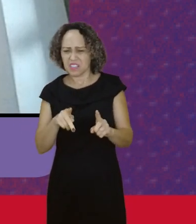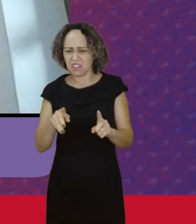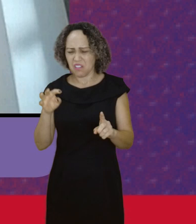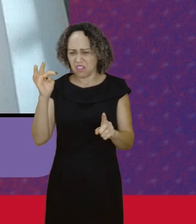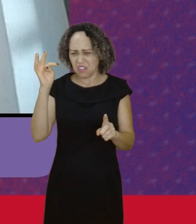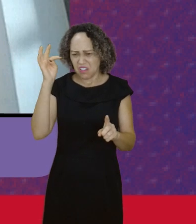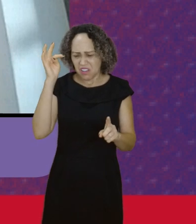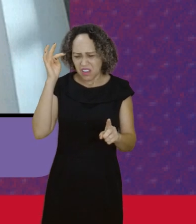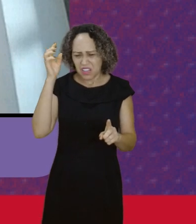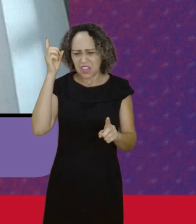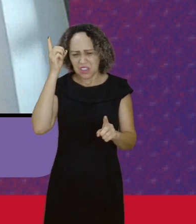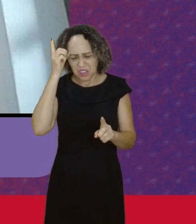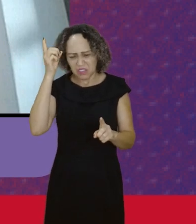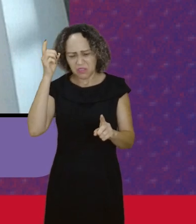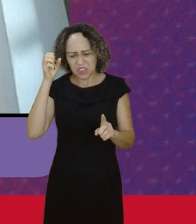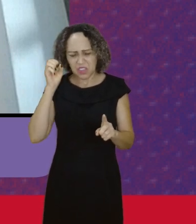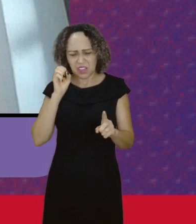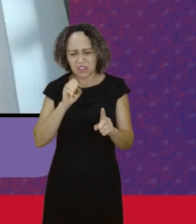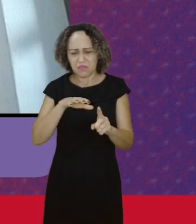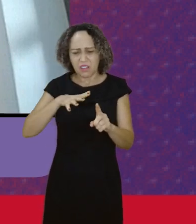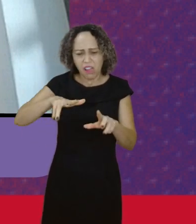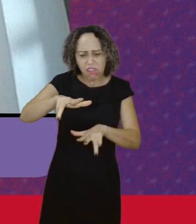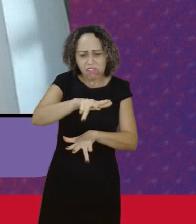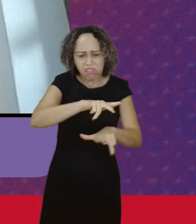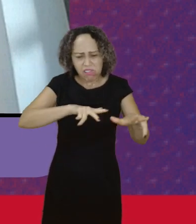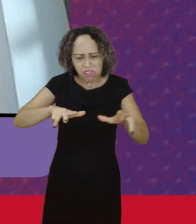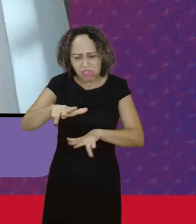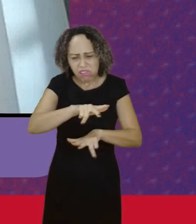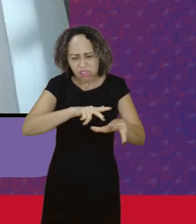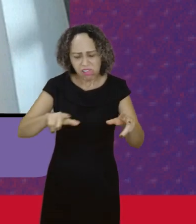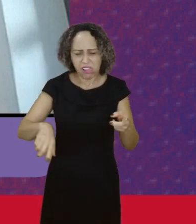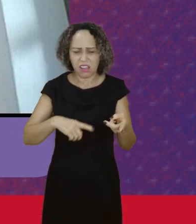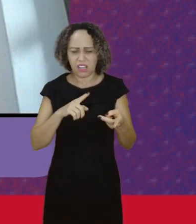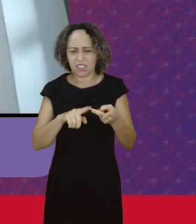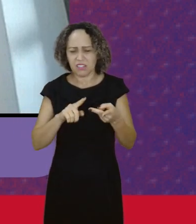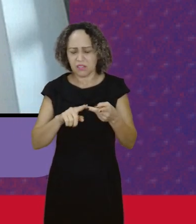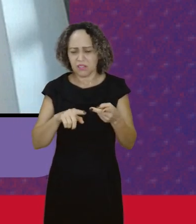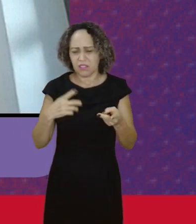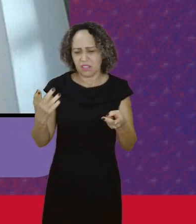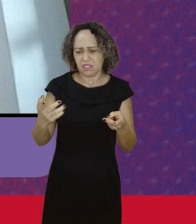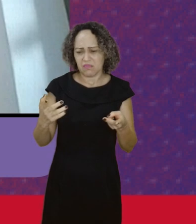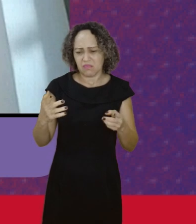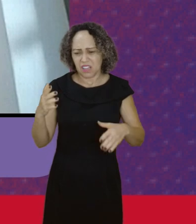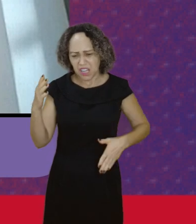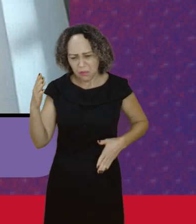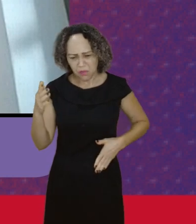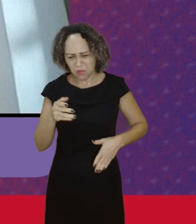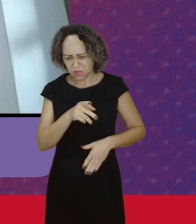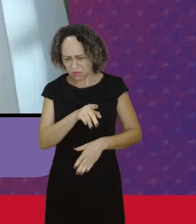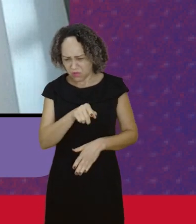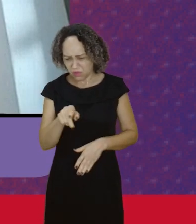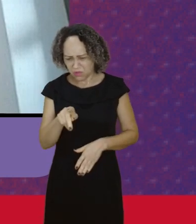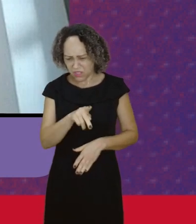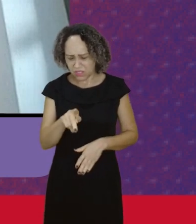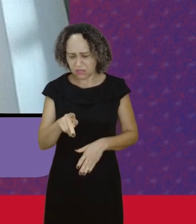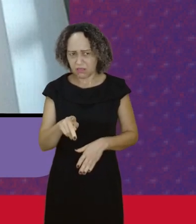Quando um pai ou uma mãe discorda do que está sendo dito em sala de aula,